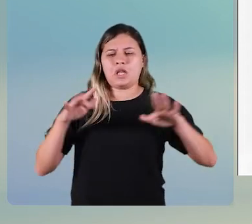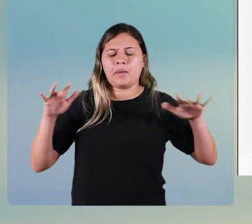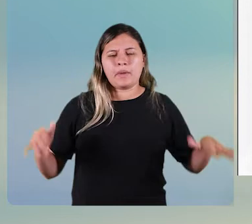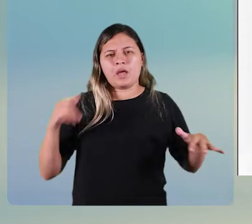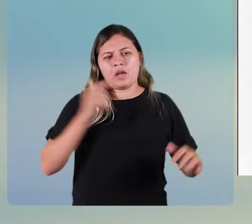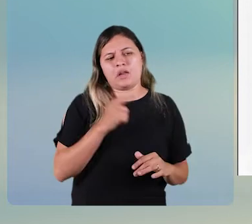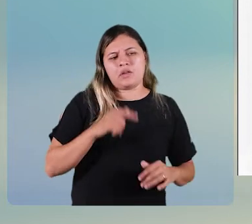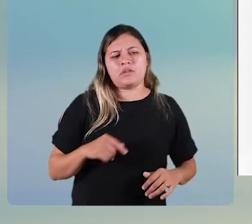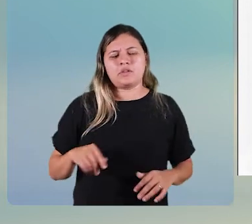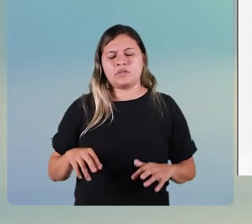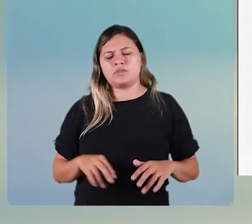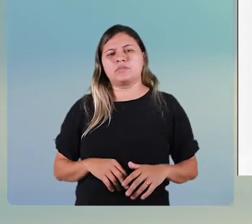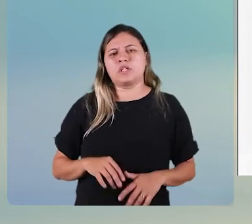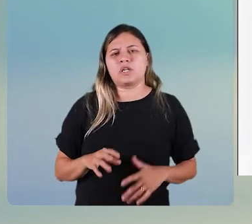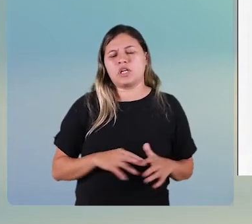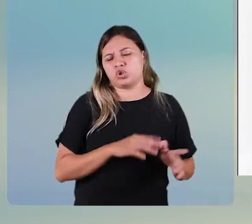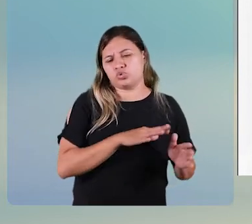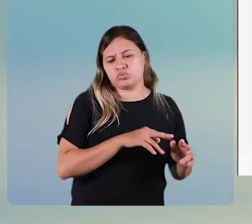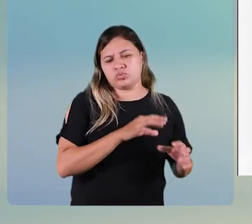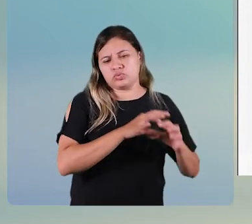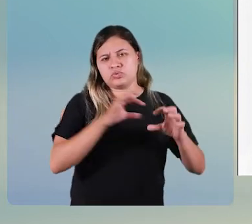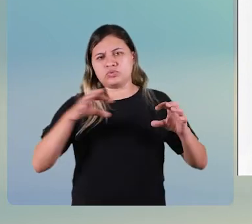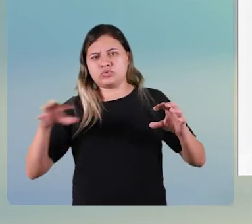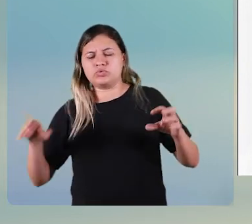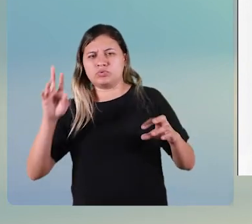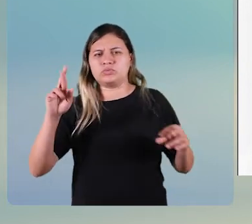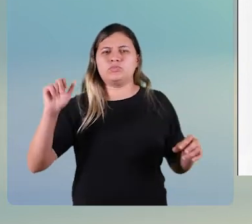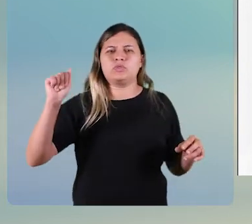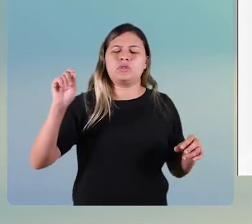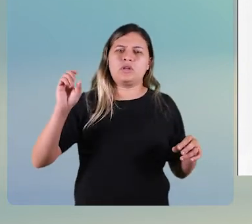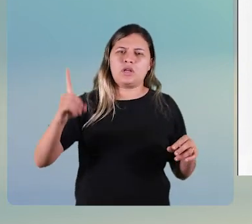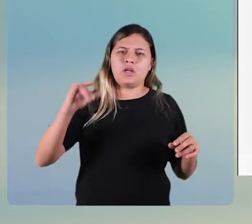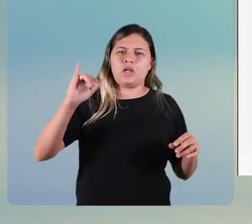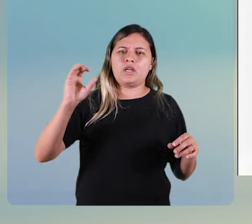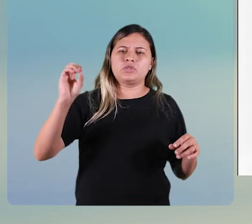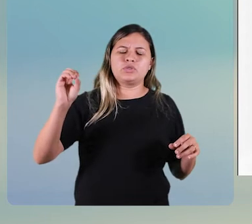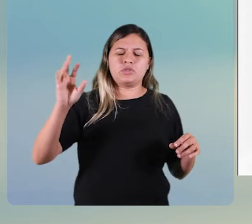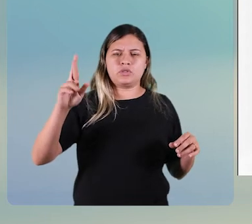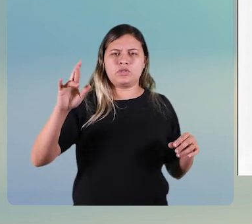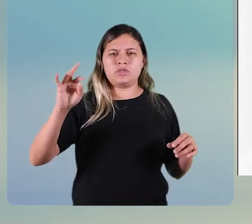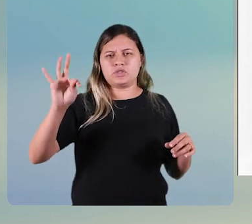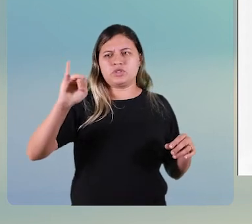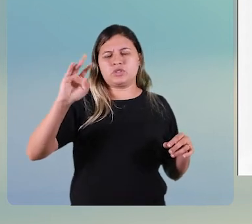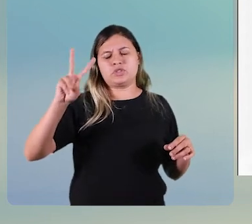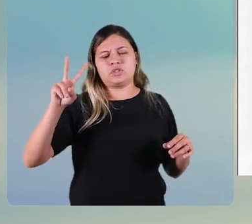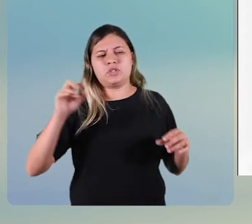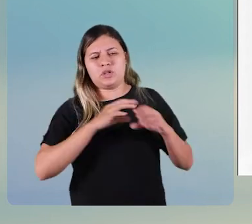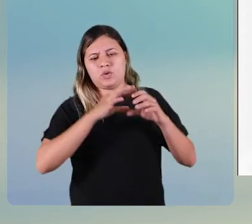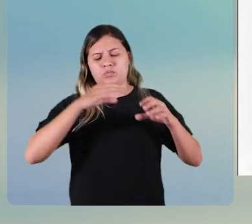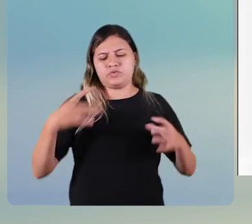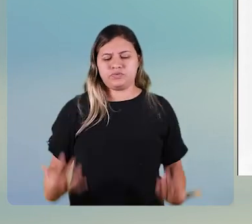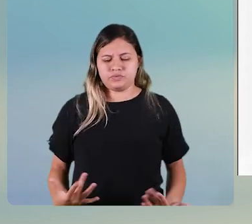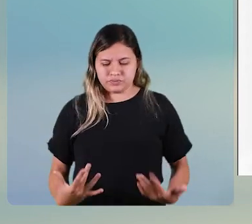da desintegração desses núcleos radioativos, elas são utilizadas para aquecer uma certa quantidade de água que